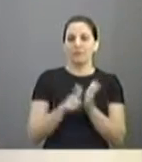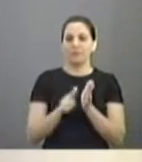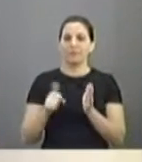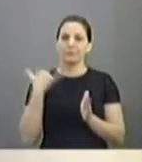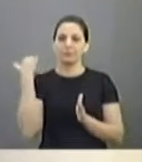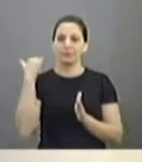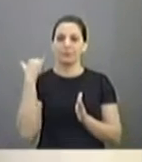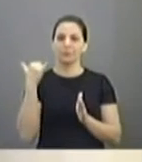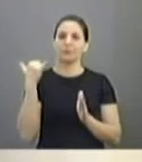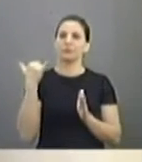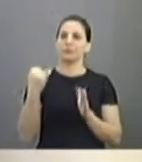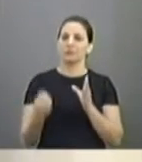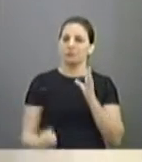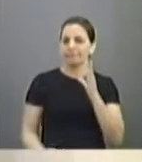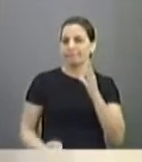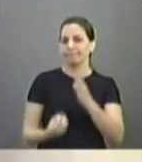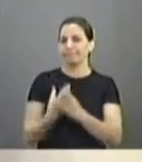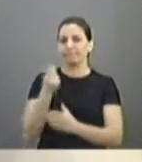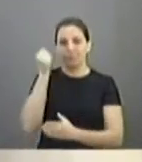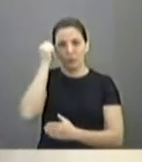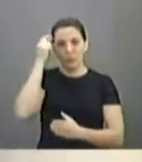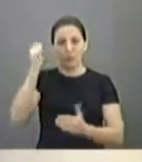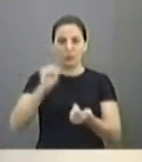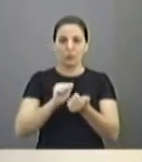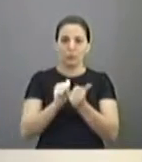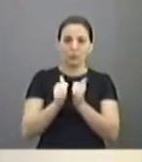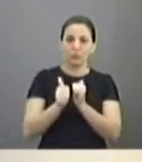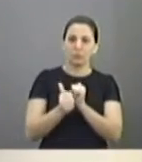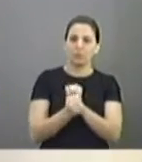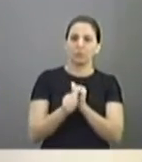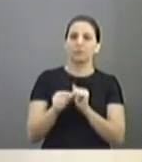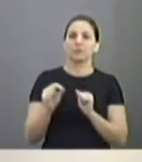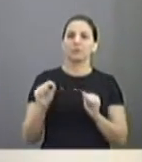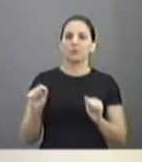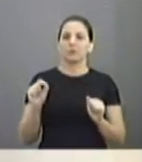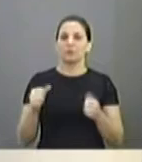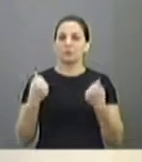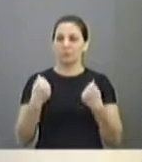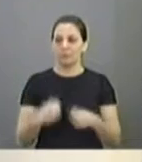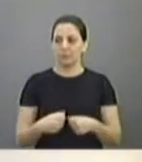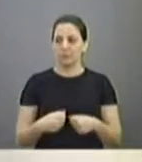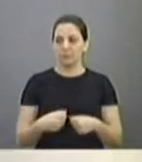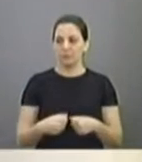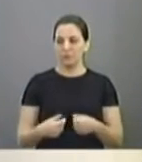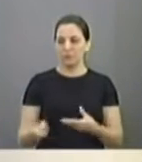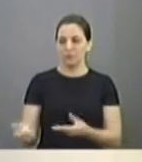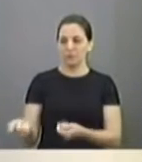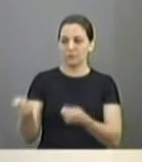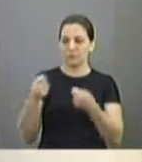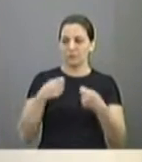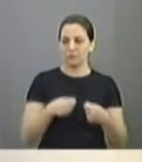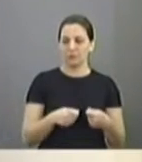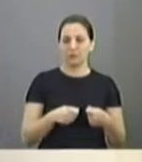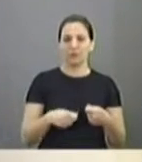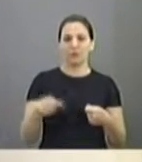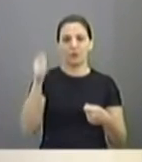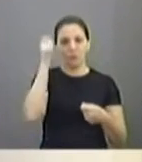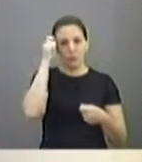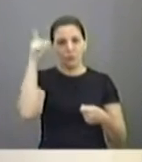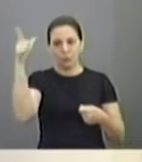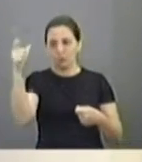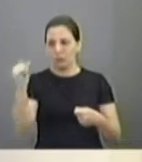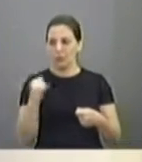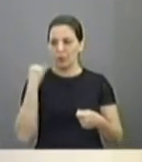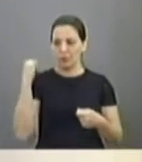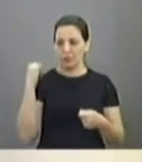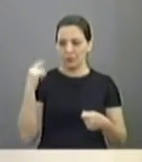que é o fomento à cultura e ao esporte, para que a gente possa aproveitar essa estrutura privilegiada que a gente tem em